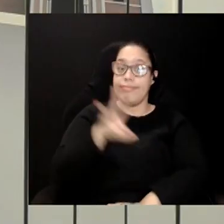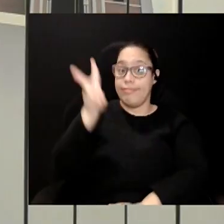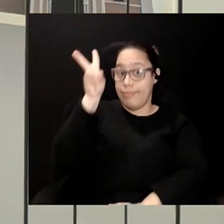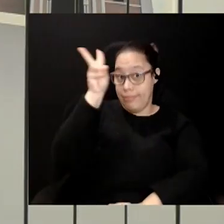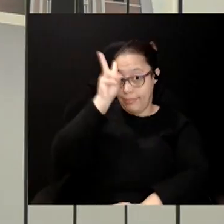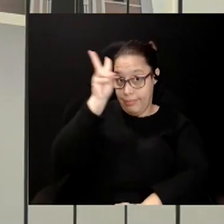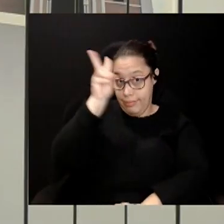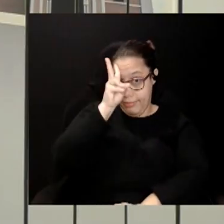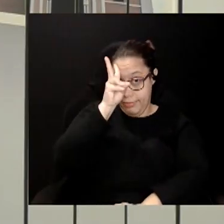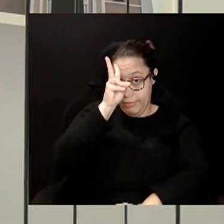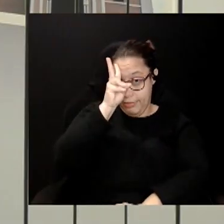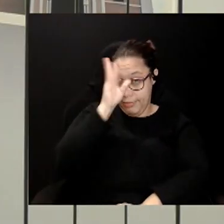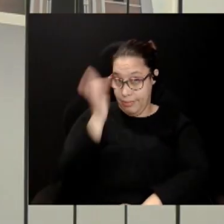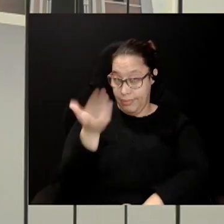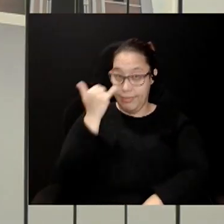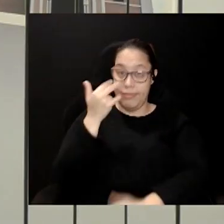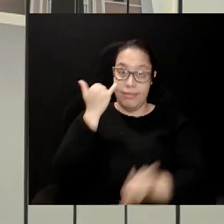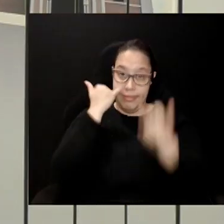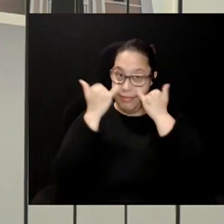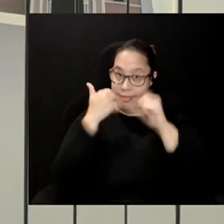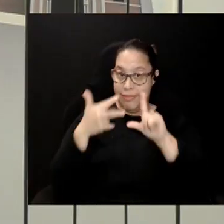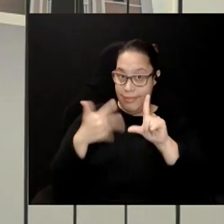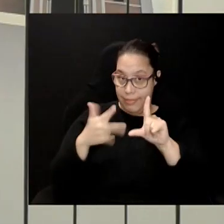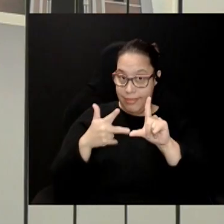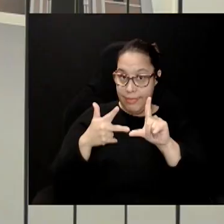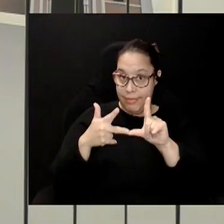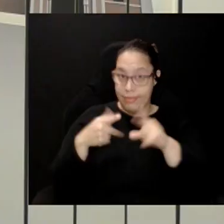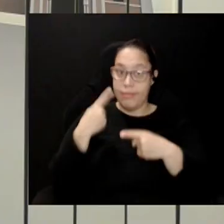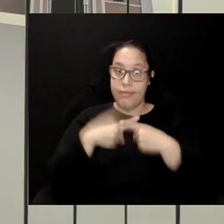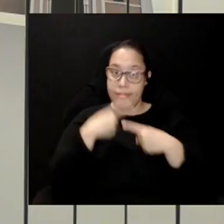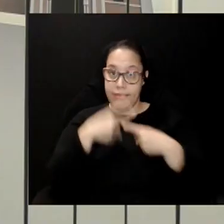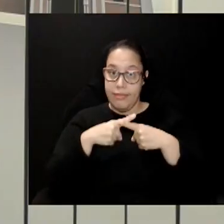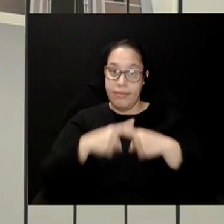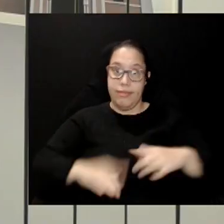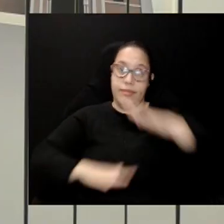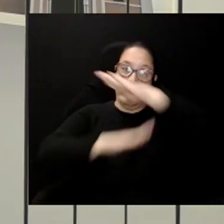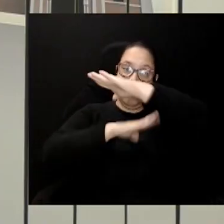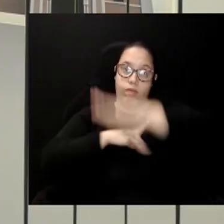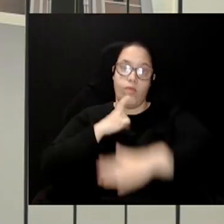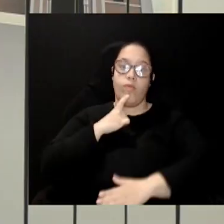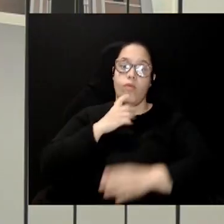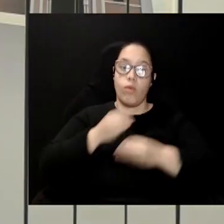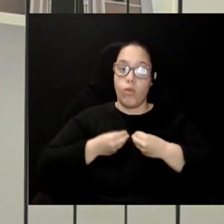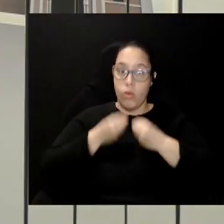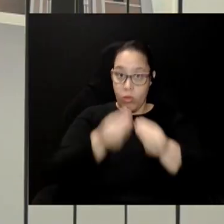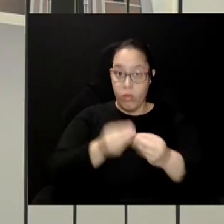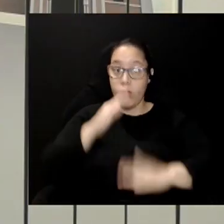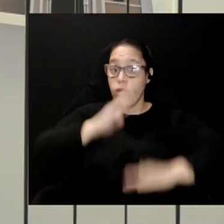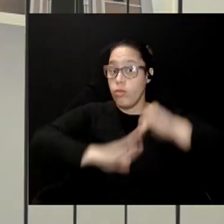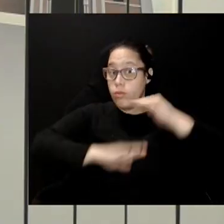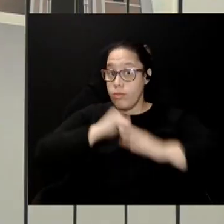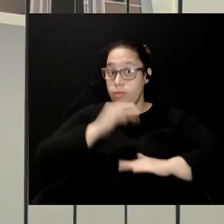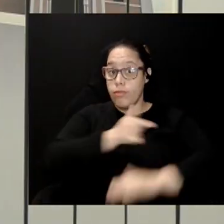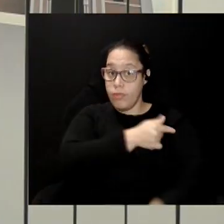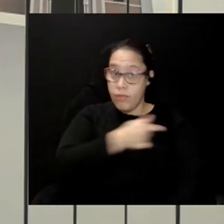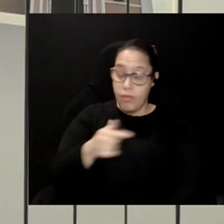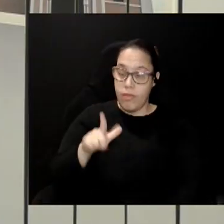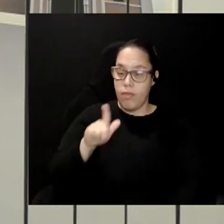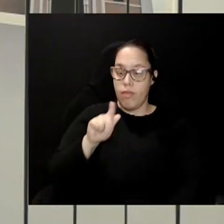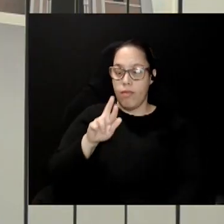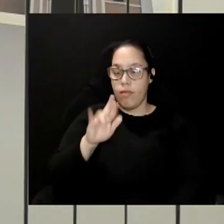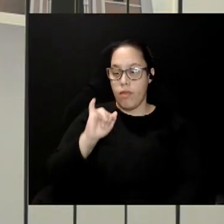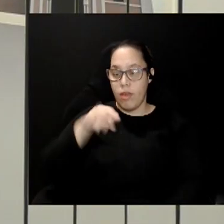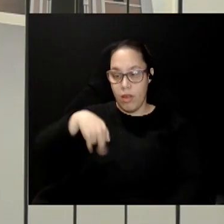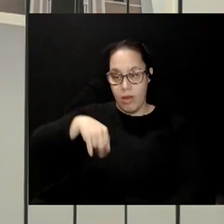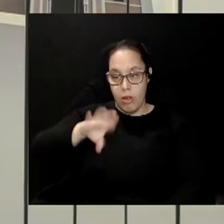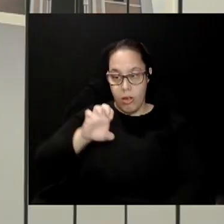Vamos com as notícias do Legislativo, porque a Câmara de Campinas sediou uma das atividades da Semana Guilherme de Almeida. O